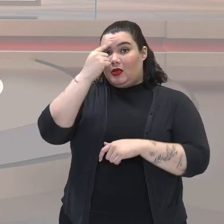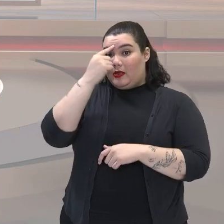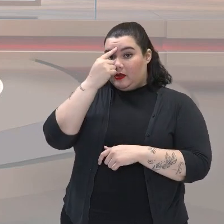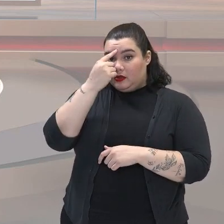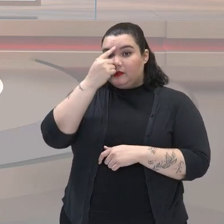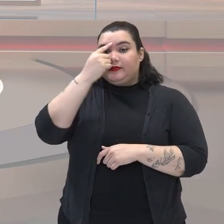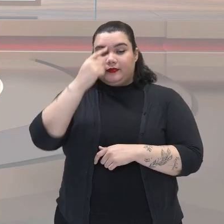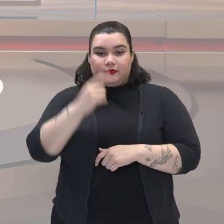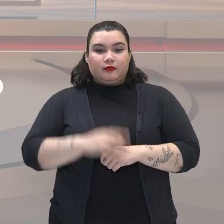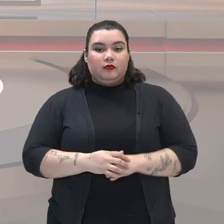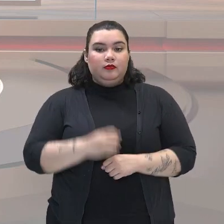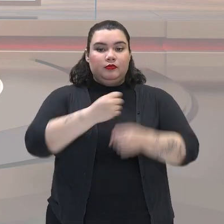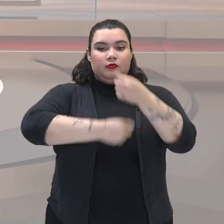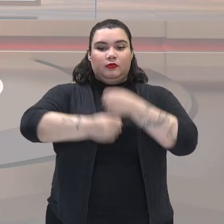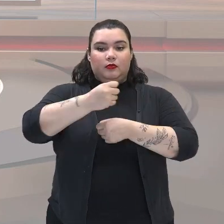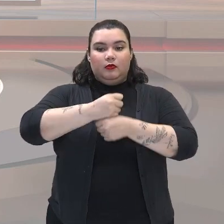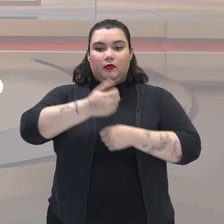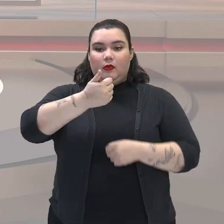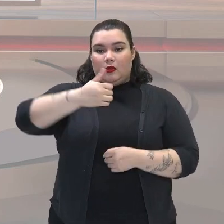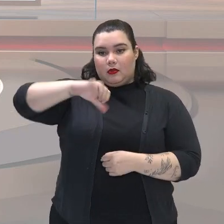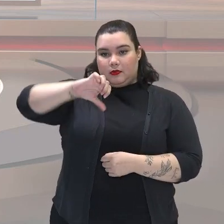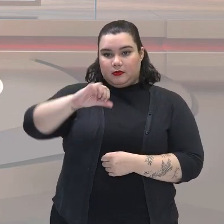em